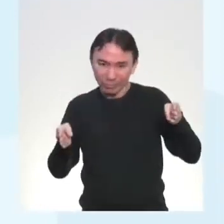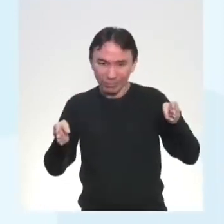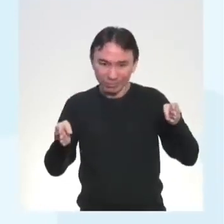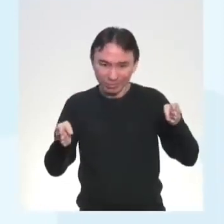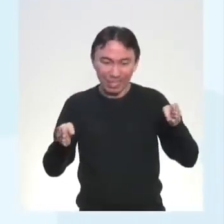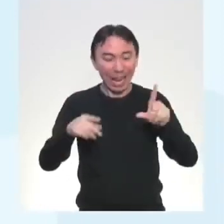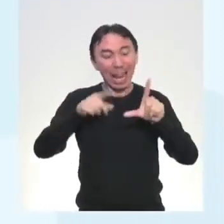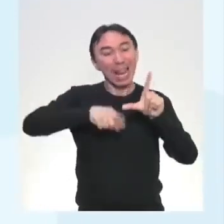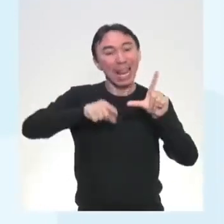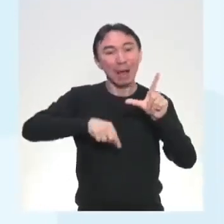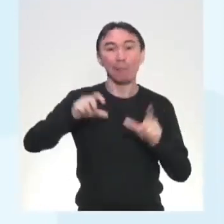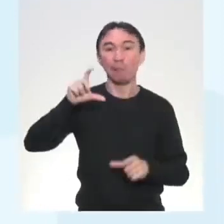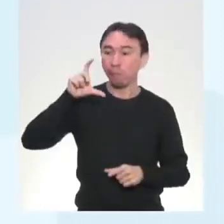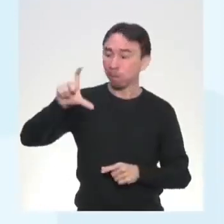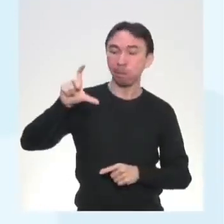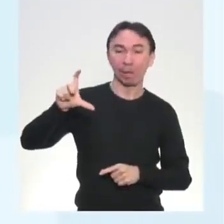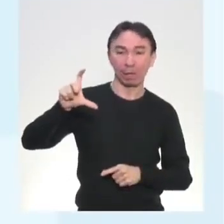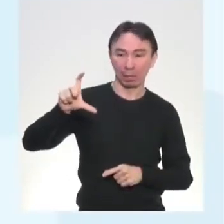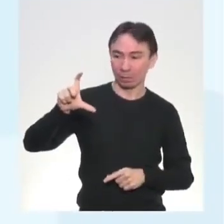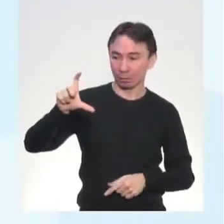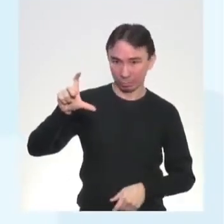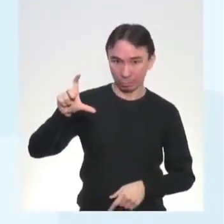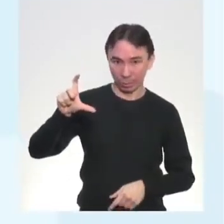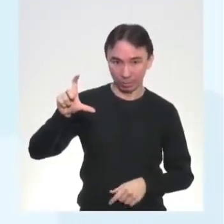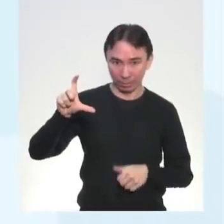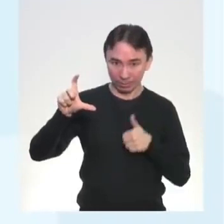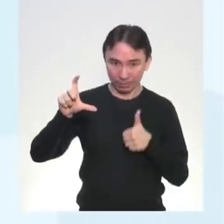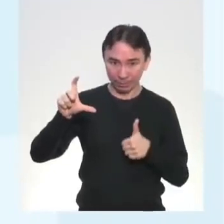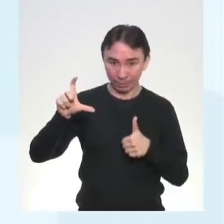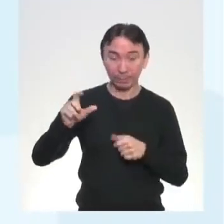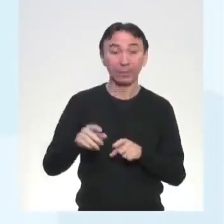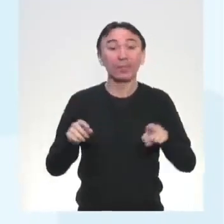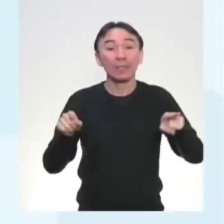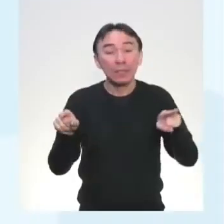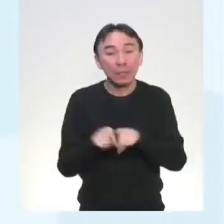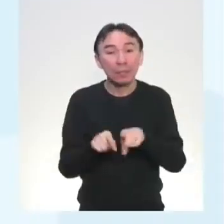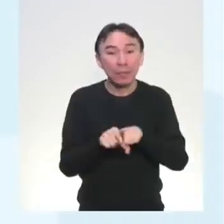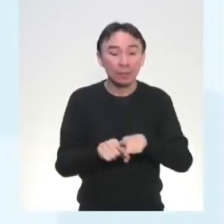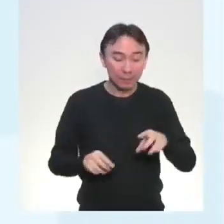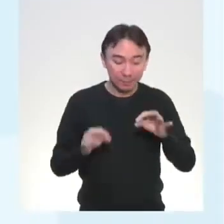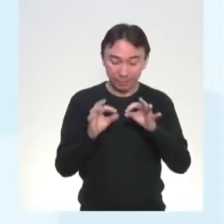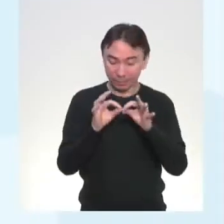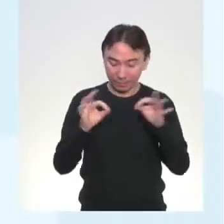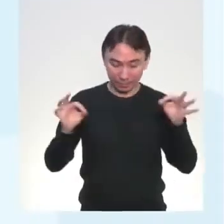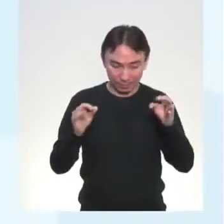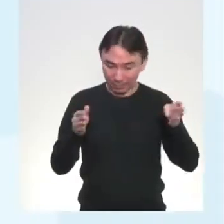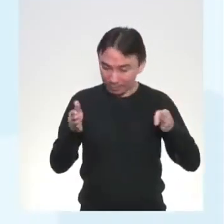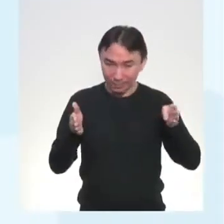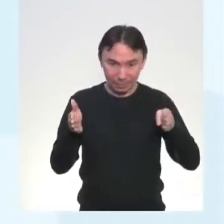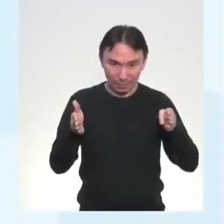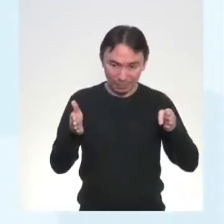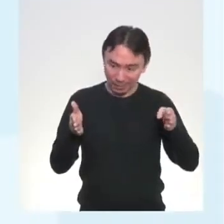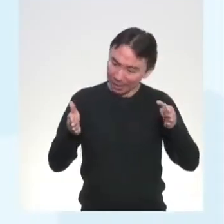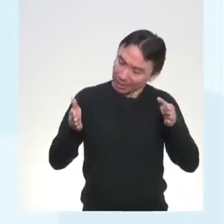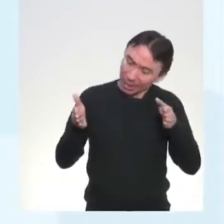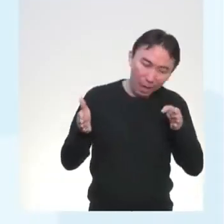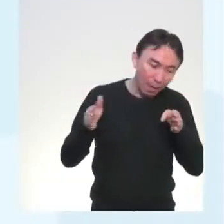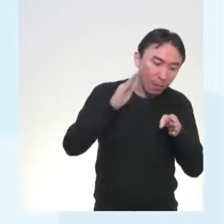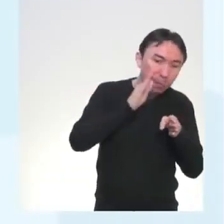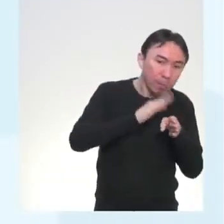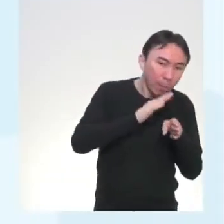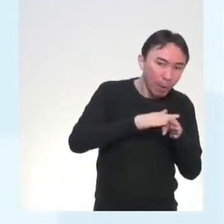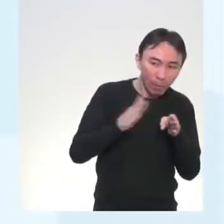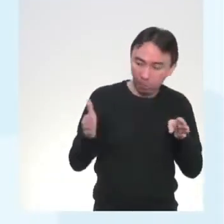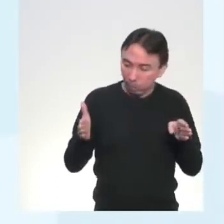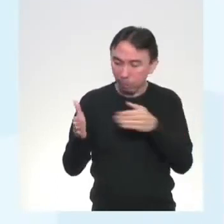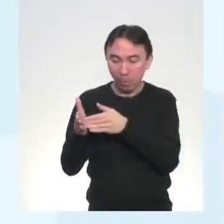nomes de segmento de reta, como eu acabei de falar, né? E os segmentos de reta são limitados por 2 pontos, que são suas extremidades.